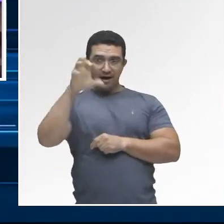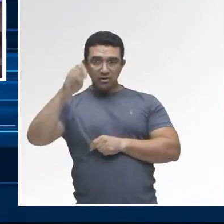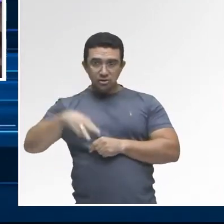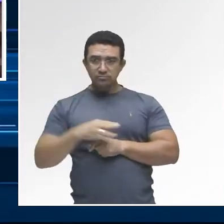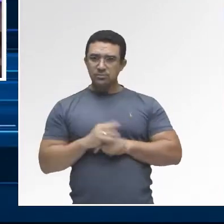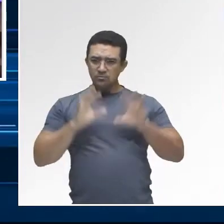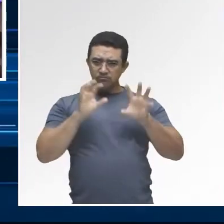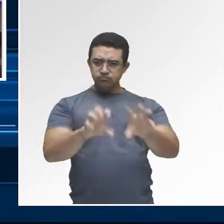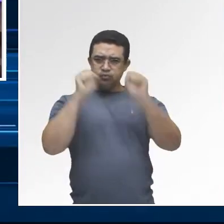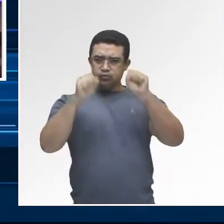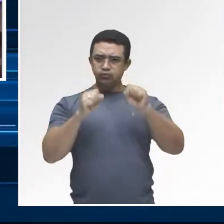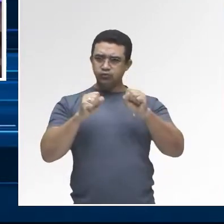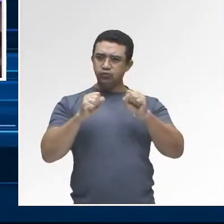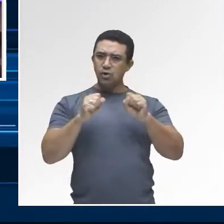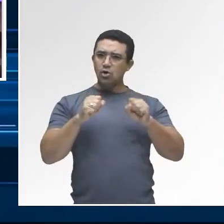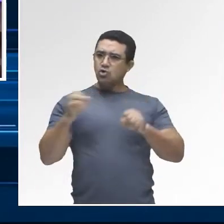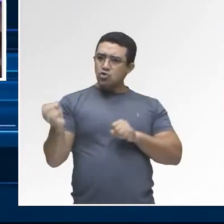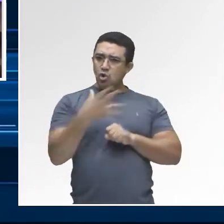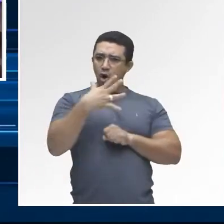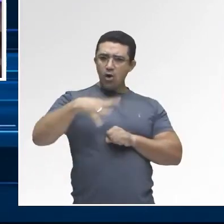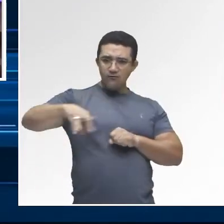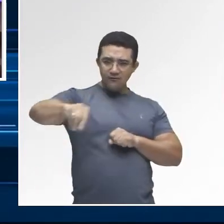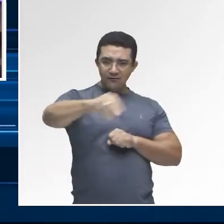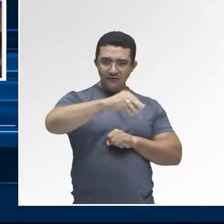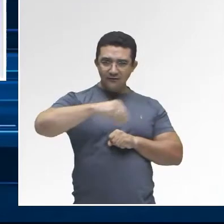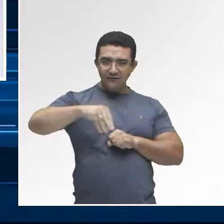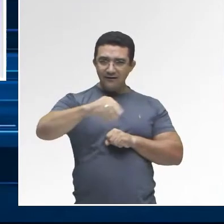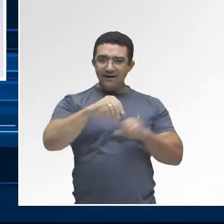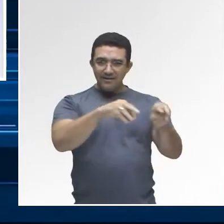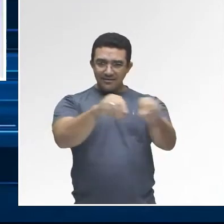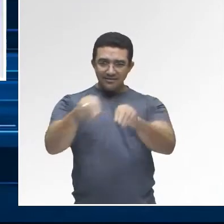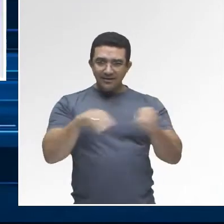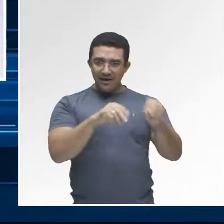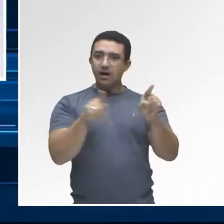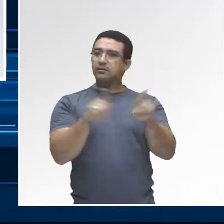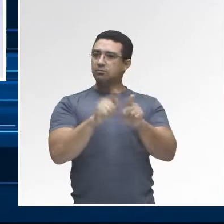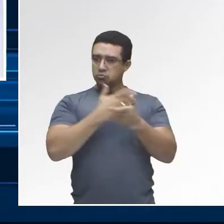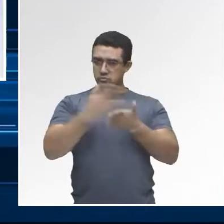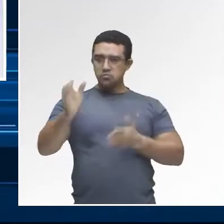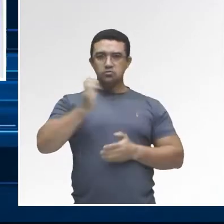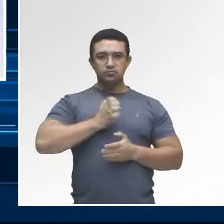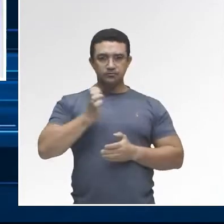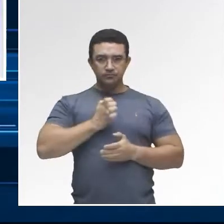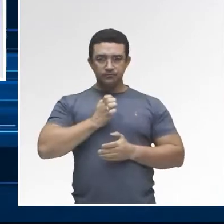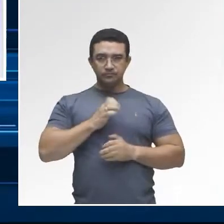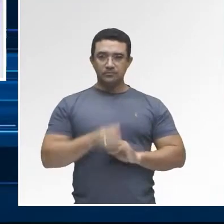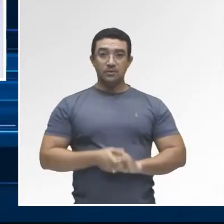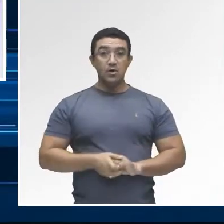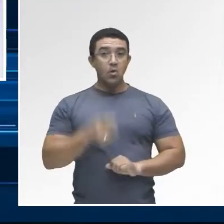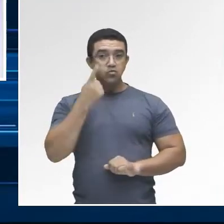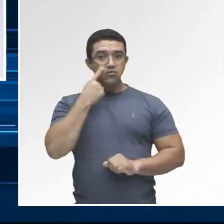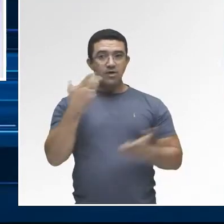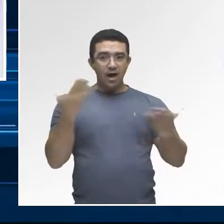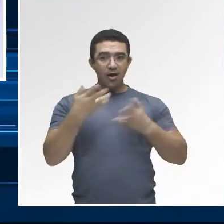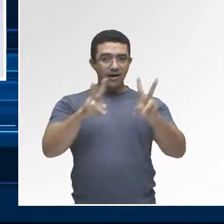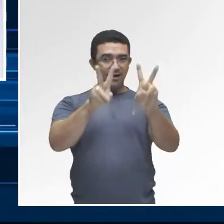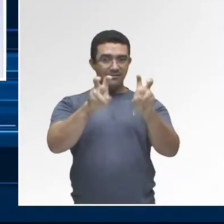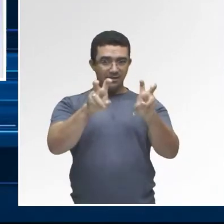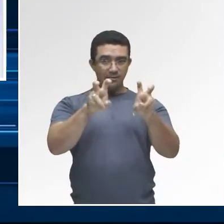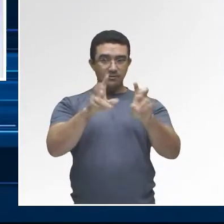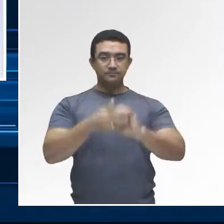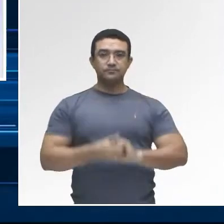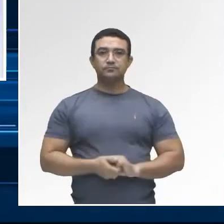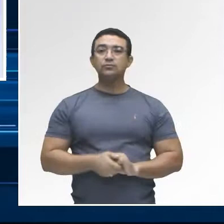assim se fortalecer e enriquecer. Vamos agora ao nosso assunto, vamos lá